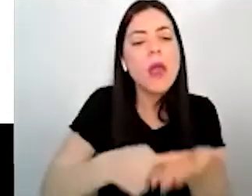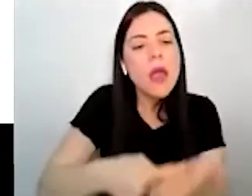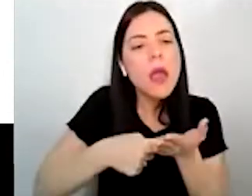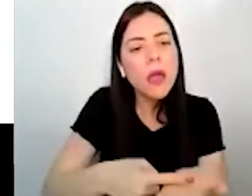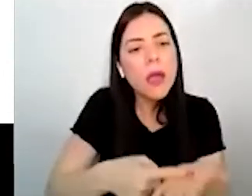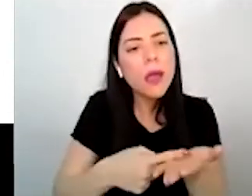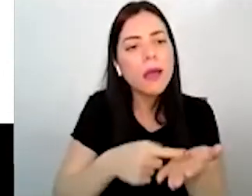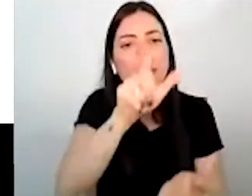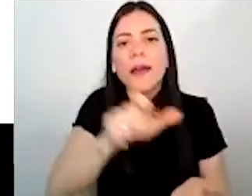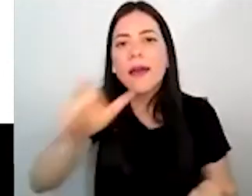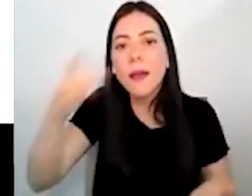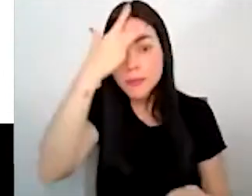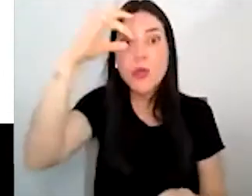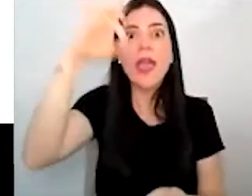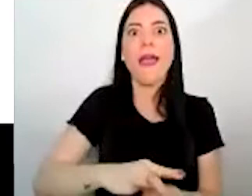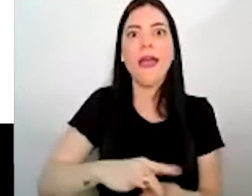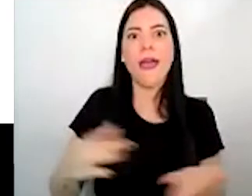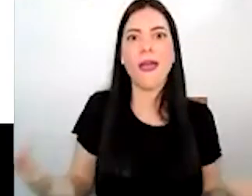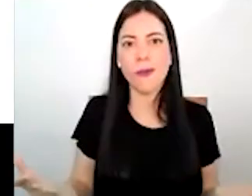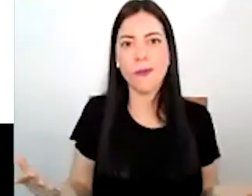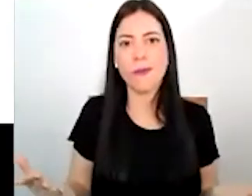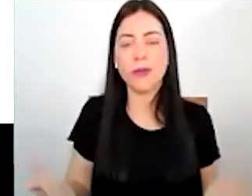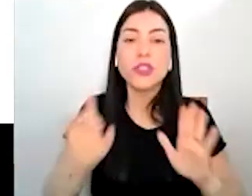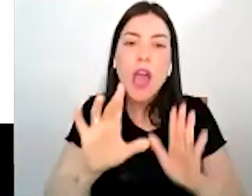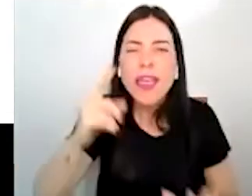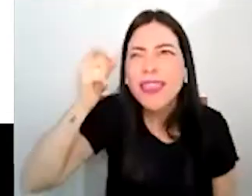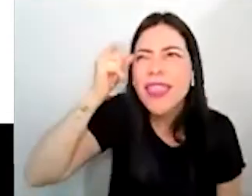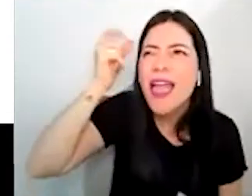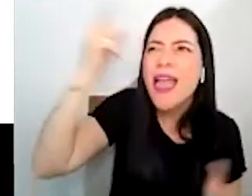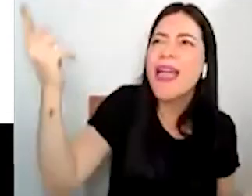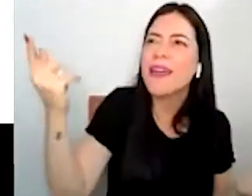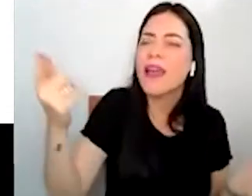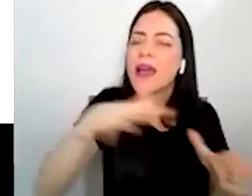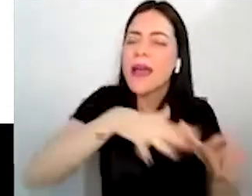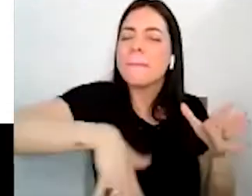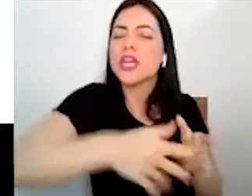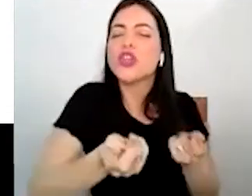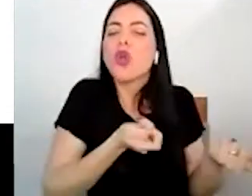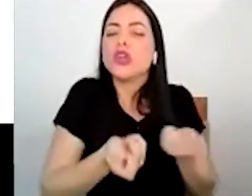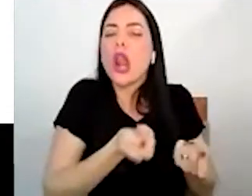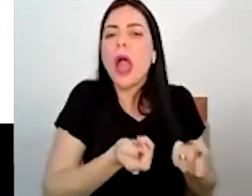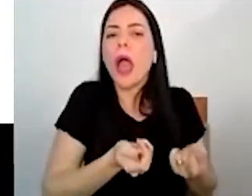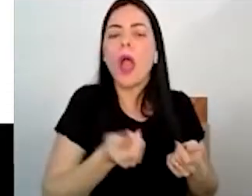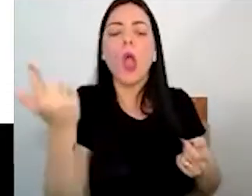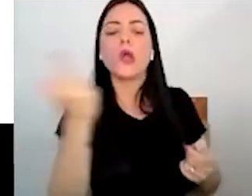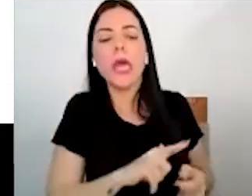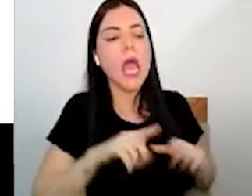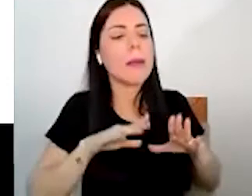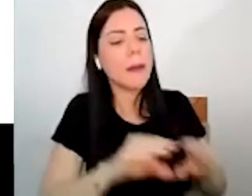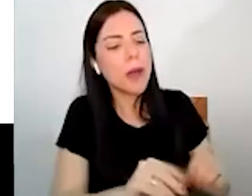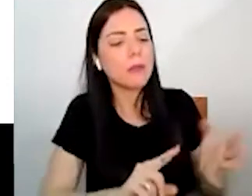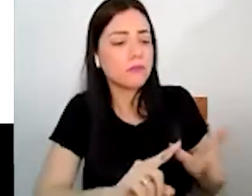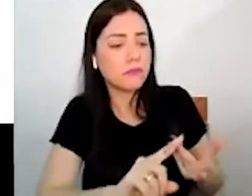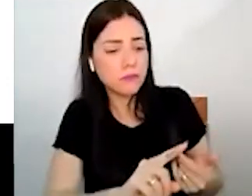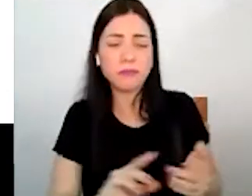reais. Assim, ele vai ter que existir longe da idealização do ambiente controlado em que só a gente, designer, projetista, dá as